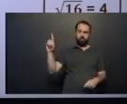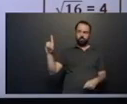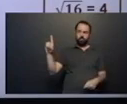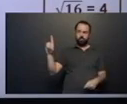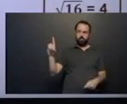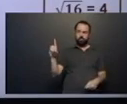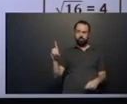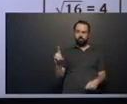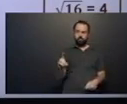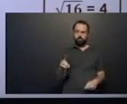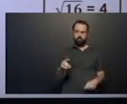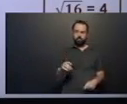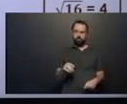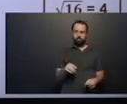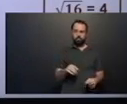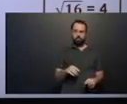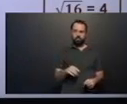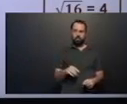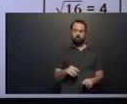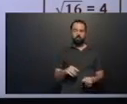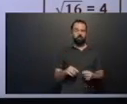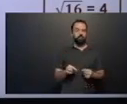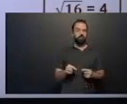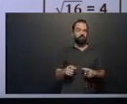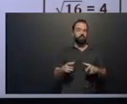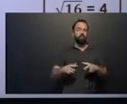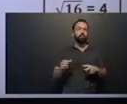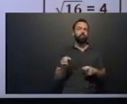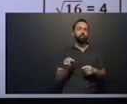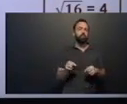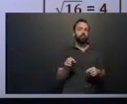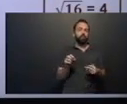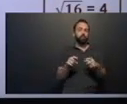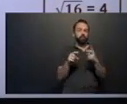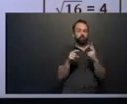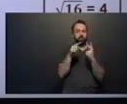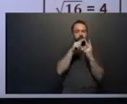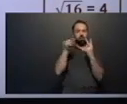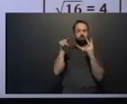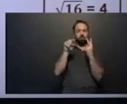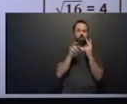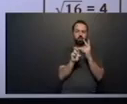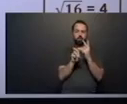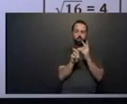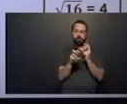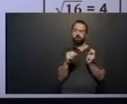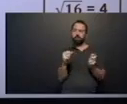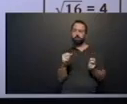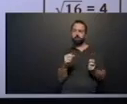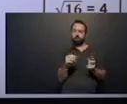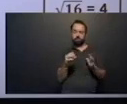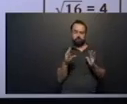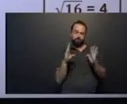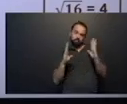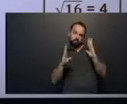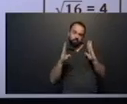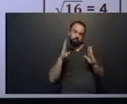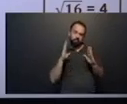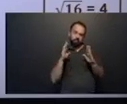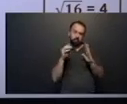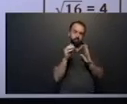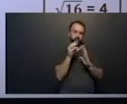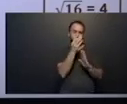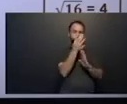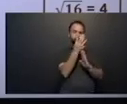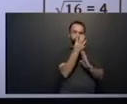localizações da raiz quadrada de 5. Sabemos que a raiz quadrada de 5 está nesse intervalo, entre o 4 e